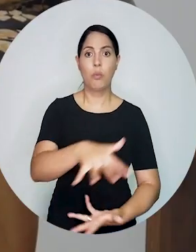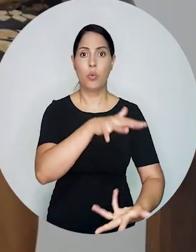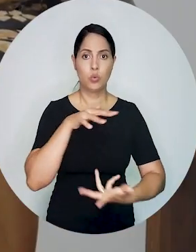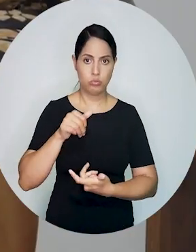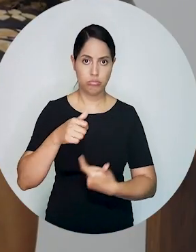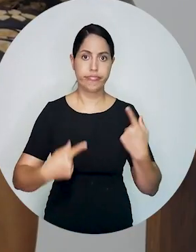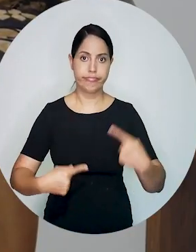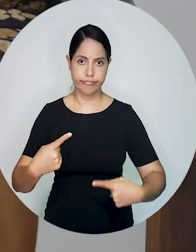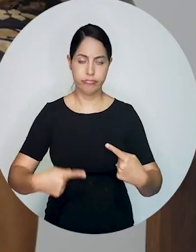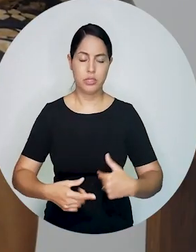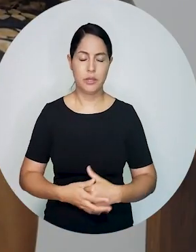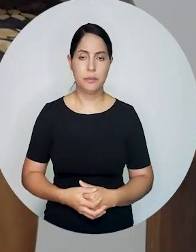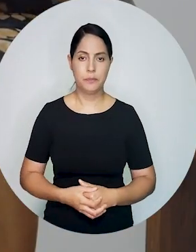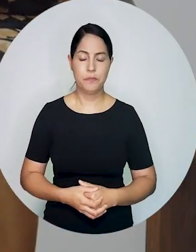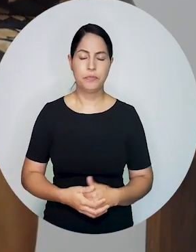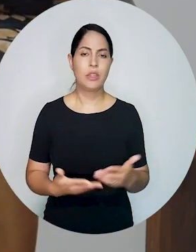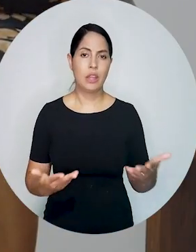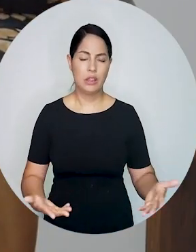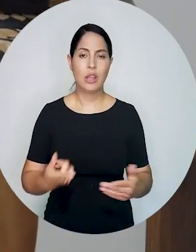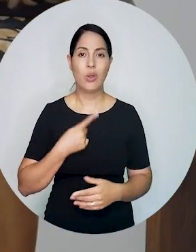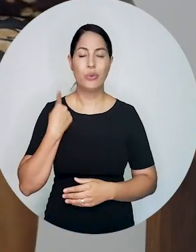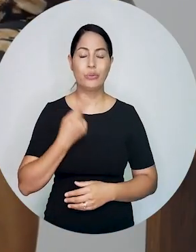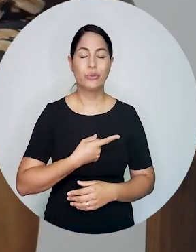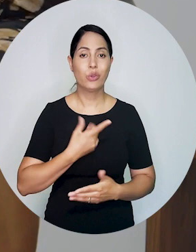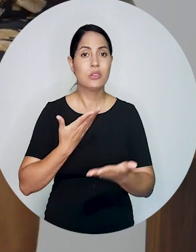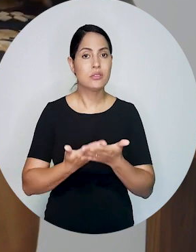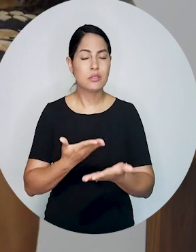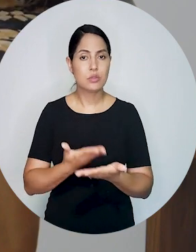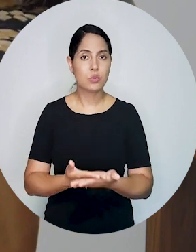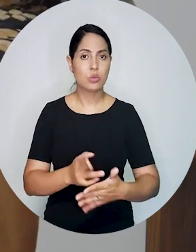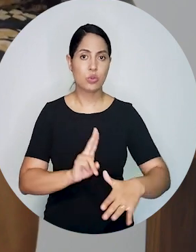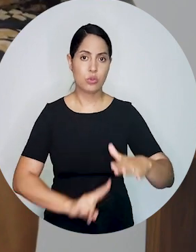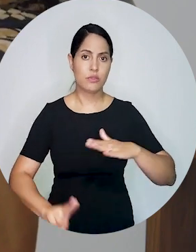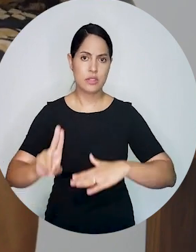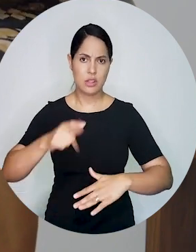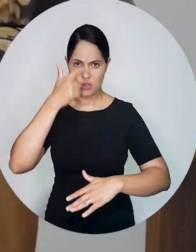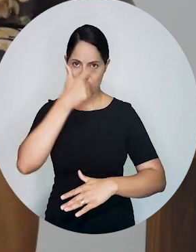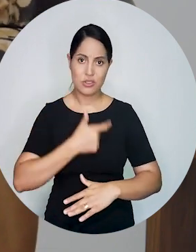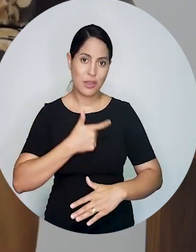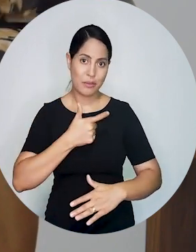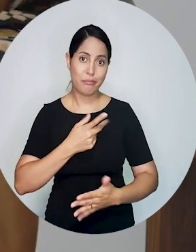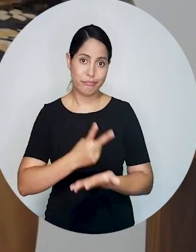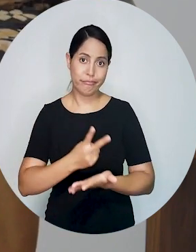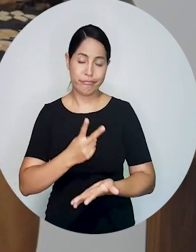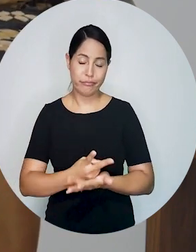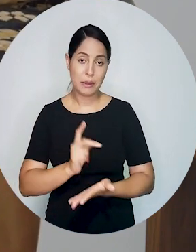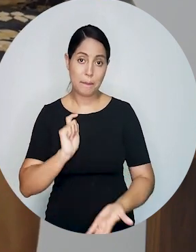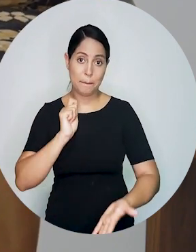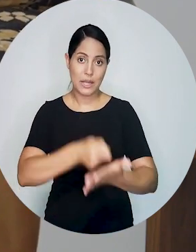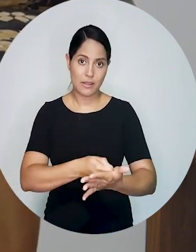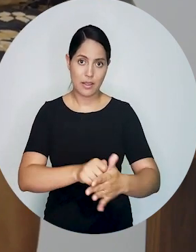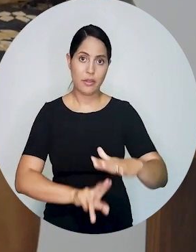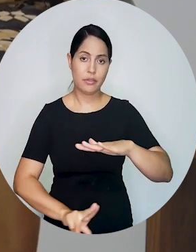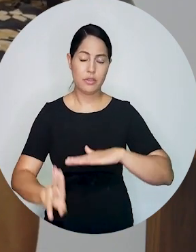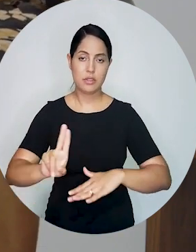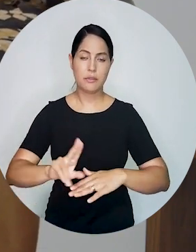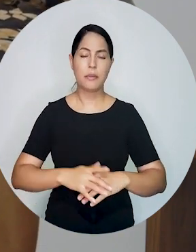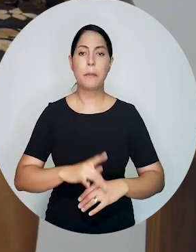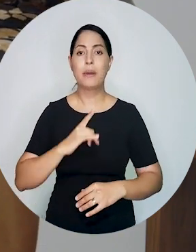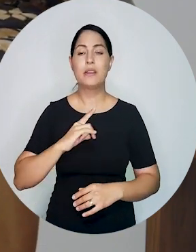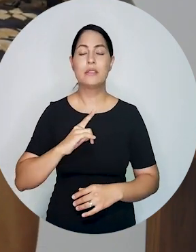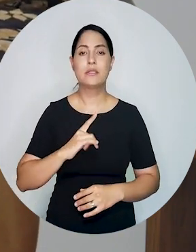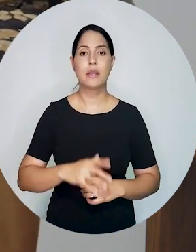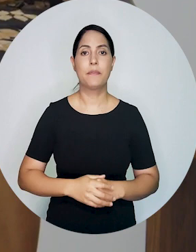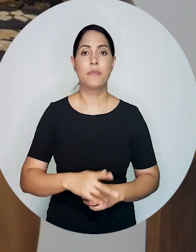Porque muitas vezes você estuda numa universidade, eu digo assim, que eu fiz universidade paga, né? Só que aí você vai pelo sistema